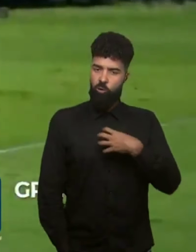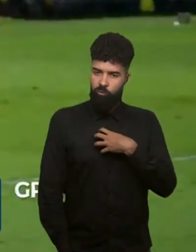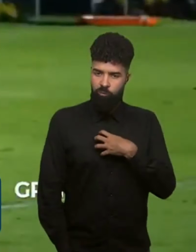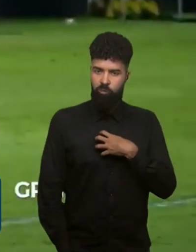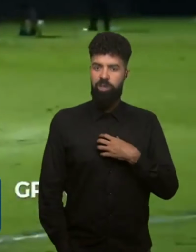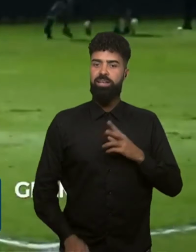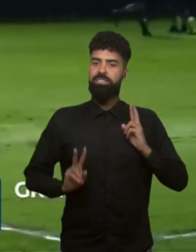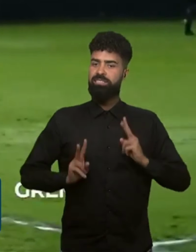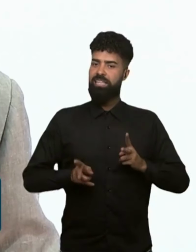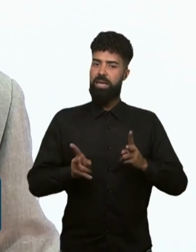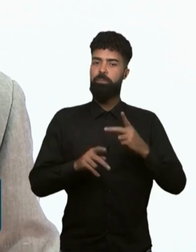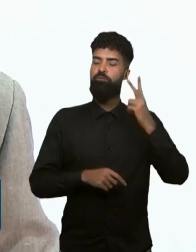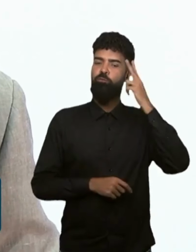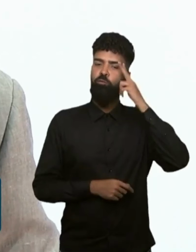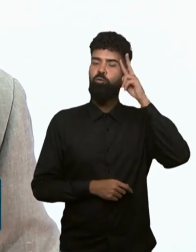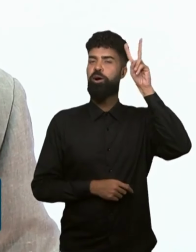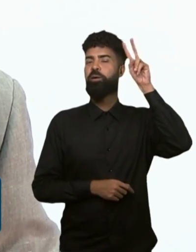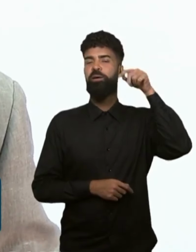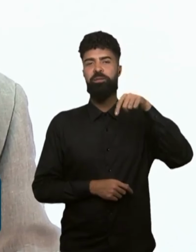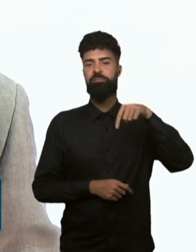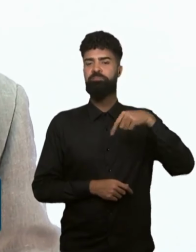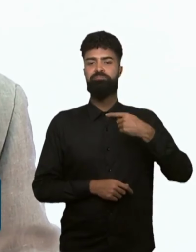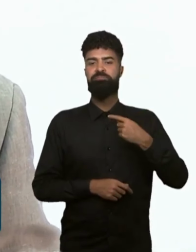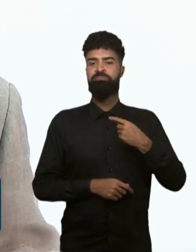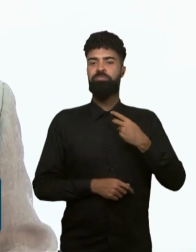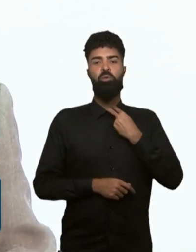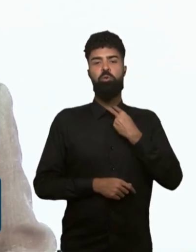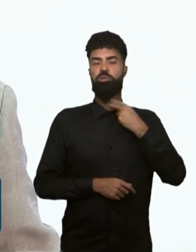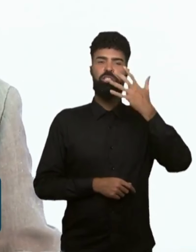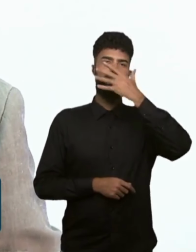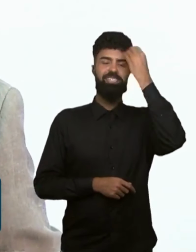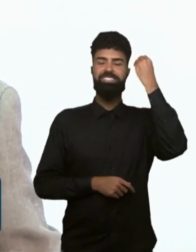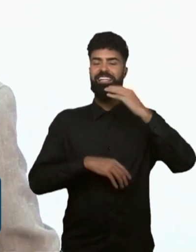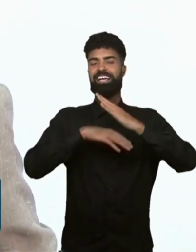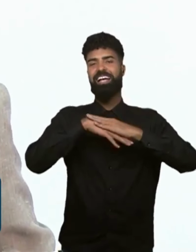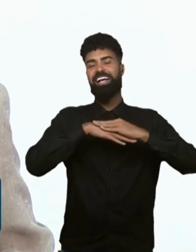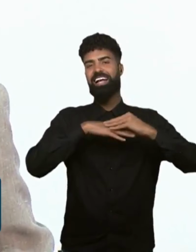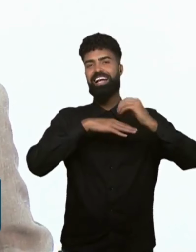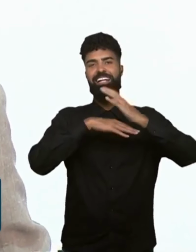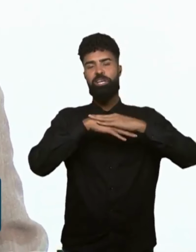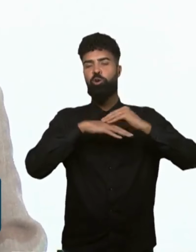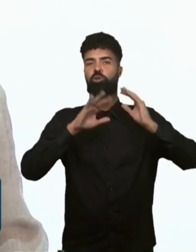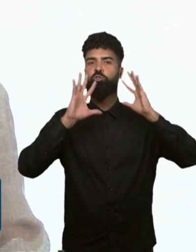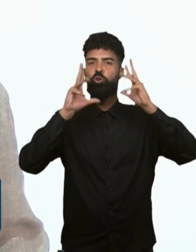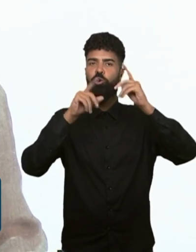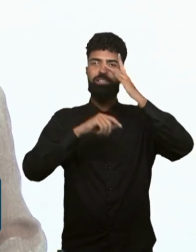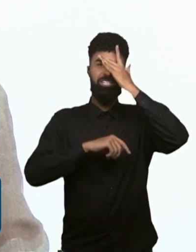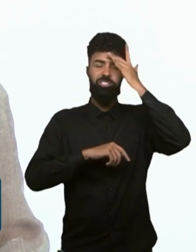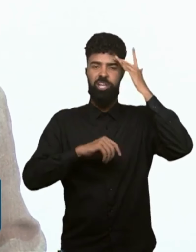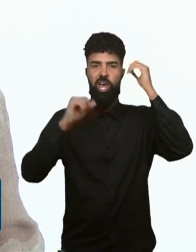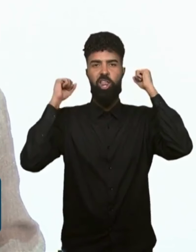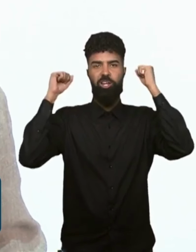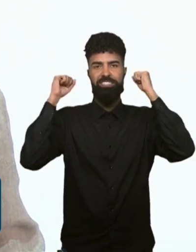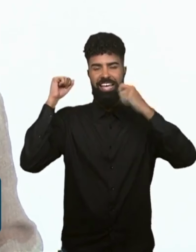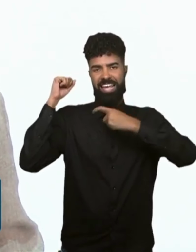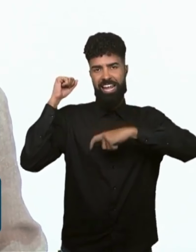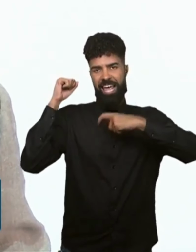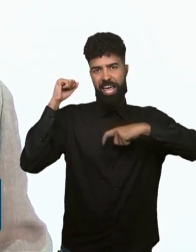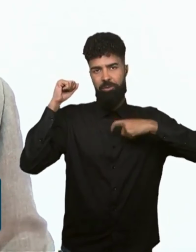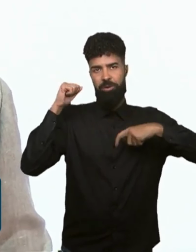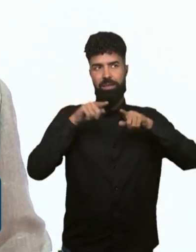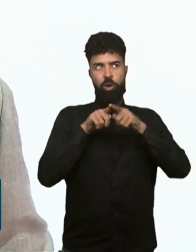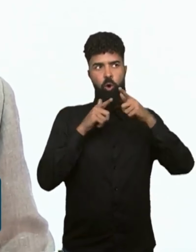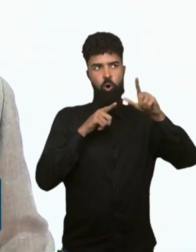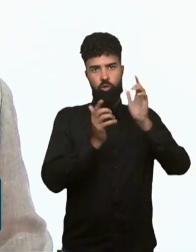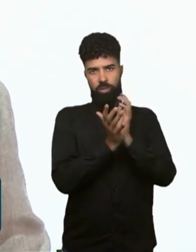vou lembrar que não posso esquecer o carinho de toda a gente, não? Torcida do Grêmio e torcida contrária do